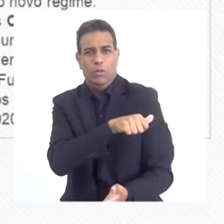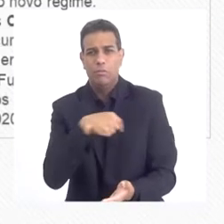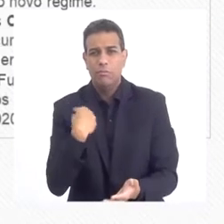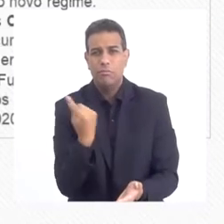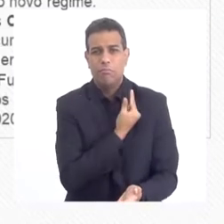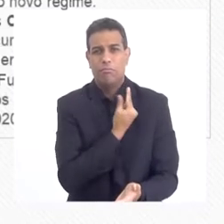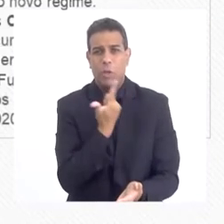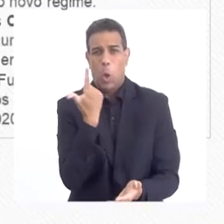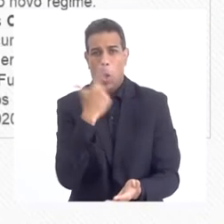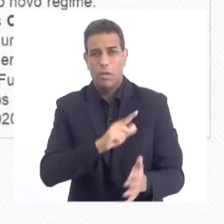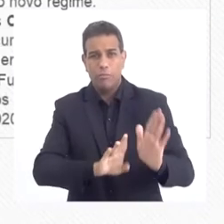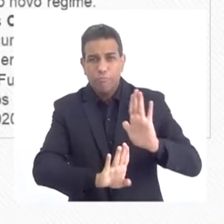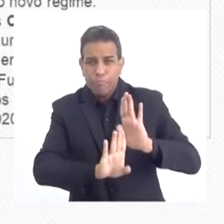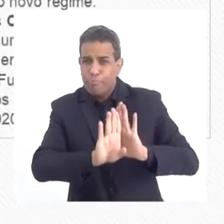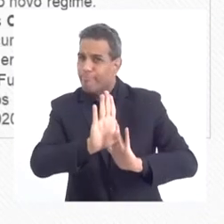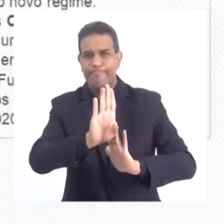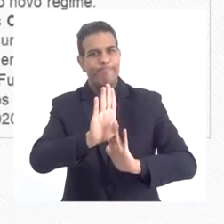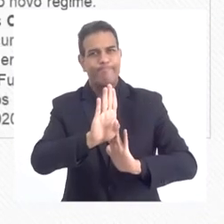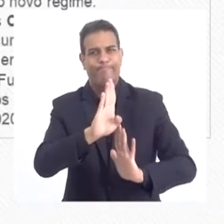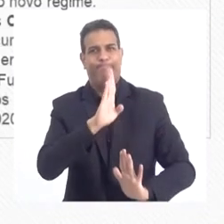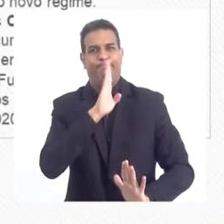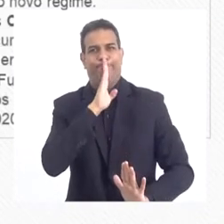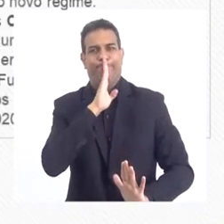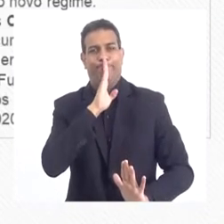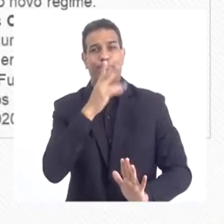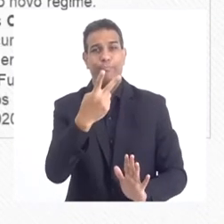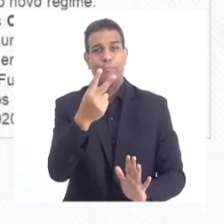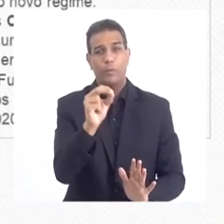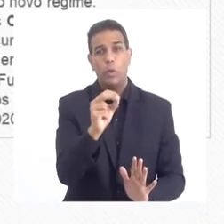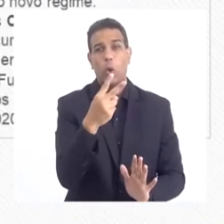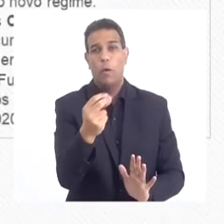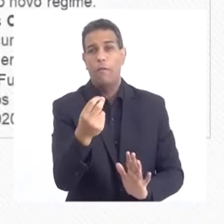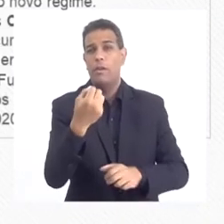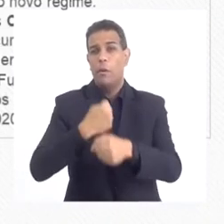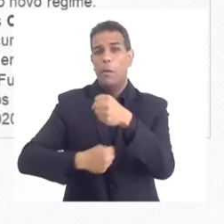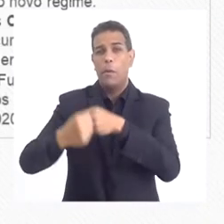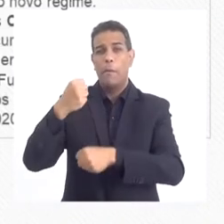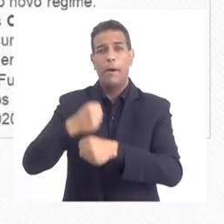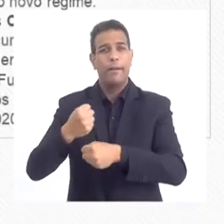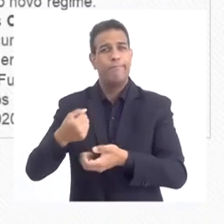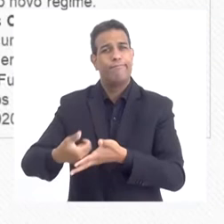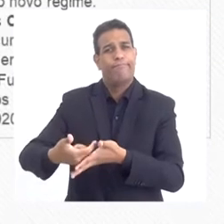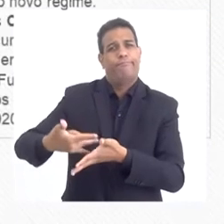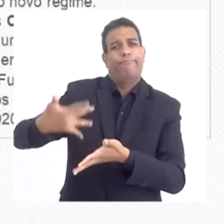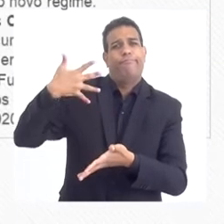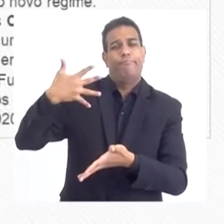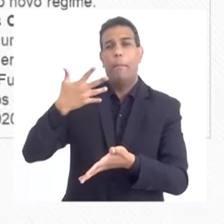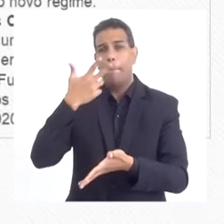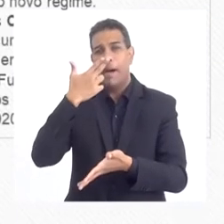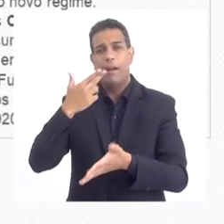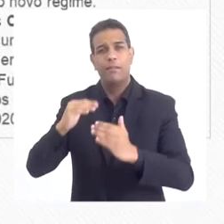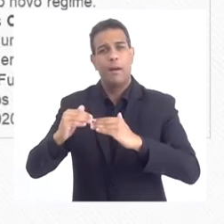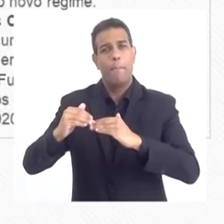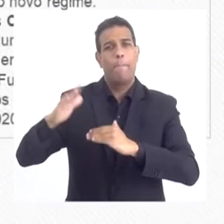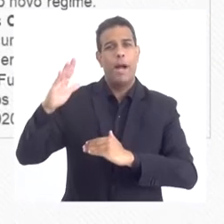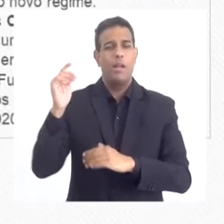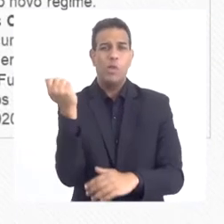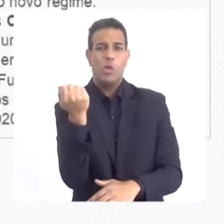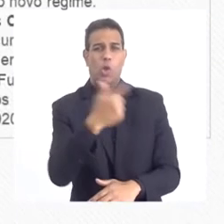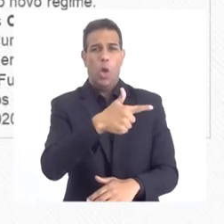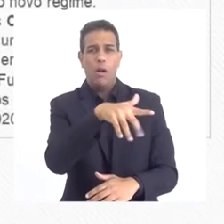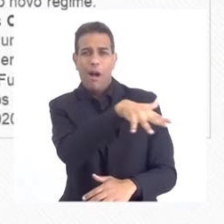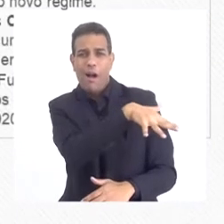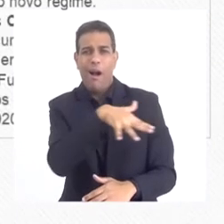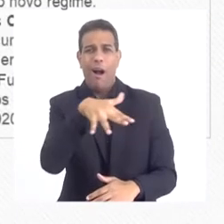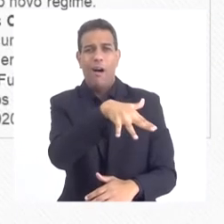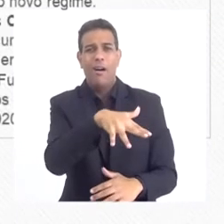mais crescimento. E aí, comparativamente, obviamente, a 2020 ficou bem acima, né? Mas